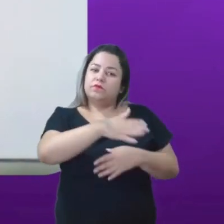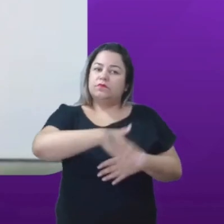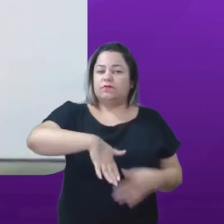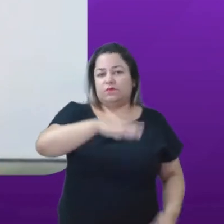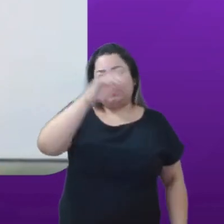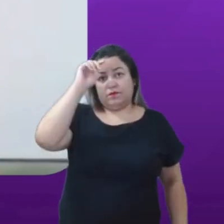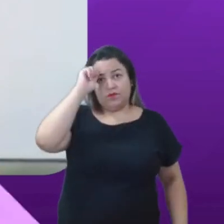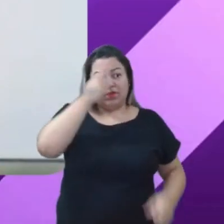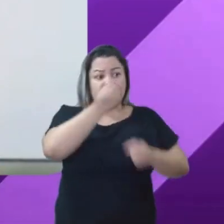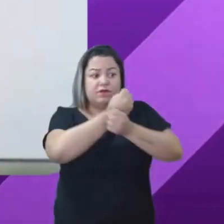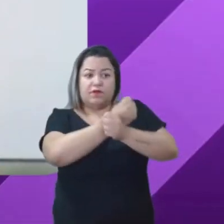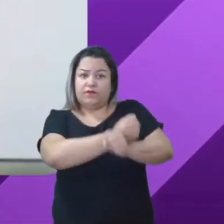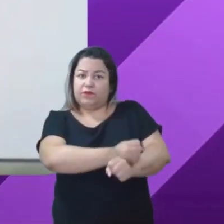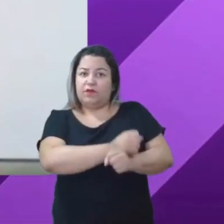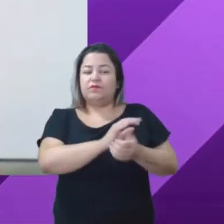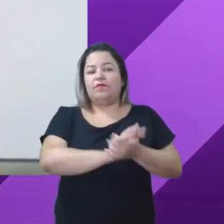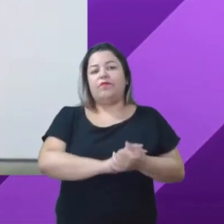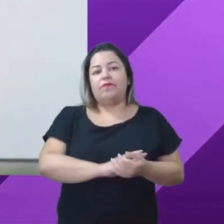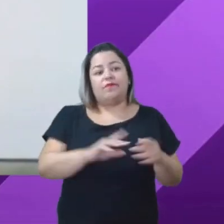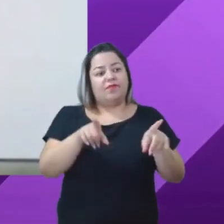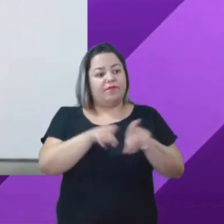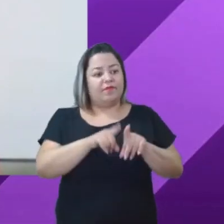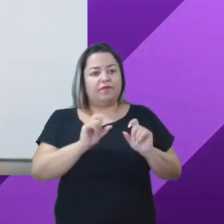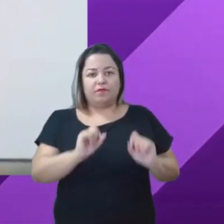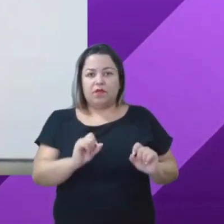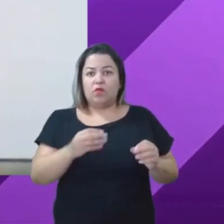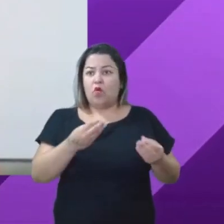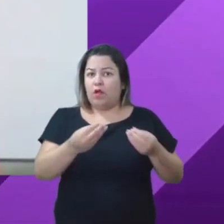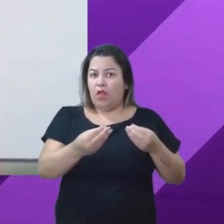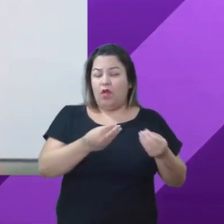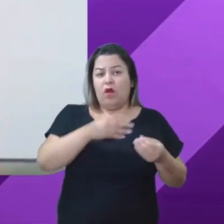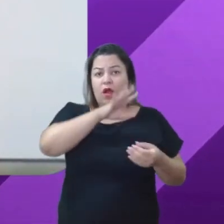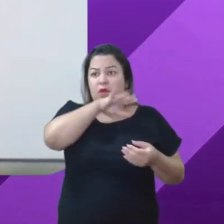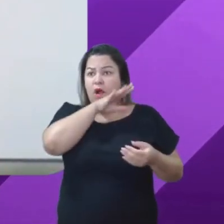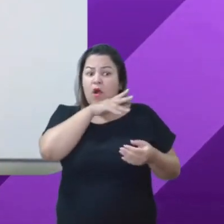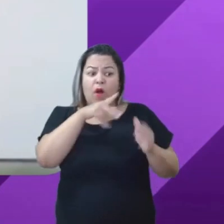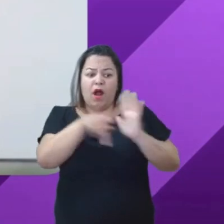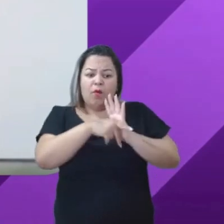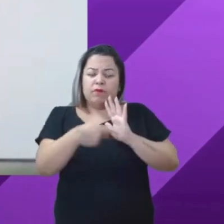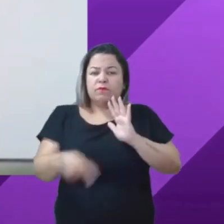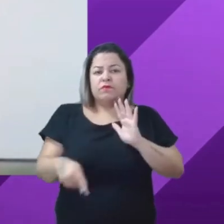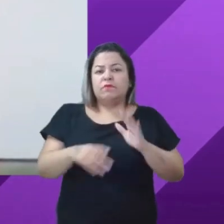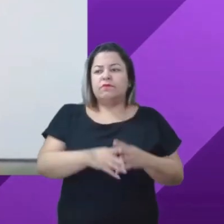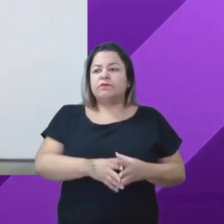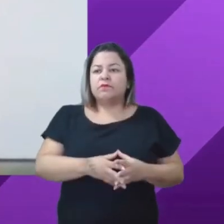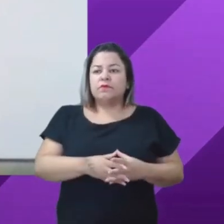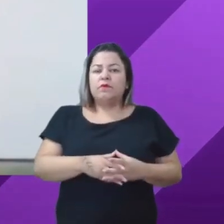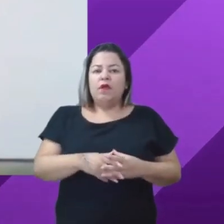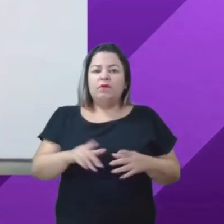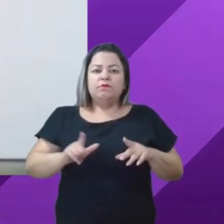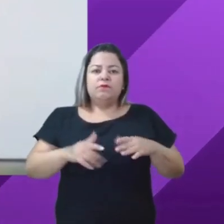população que foi escravizada, foi considerada um objeto, foi considerado um animal, foi considerado uma propriedade, e isso traz